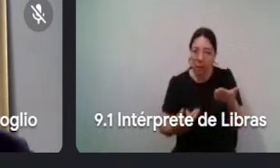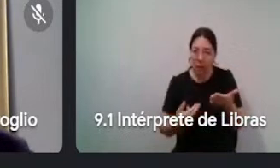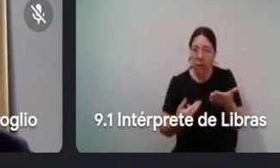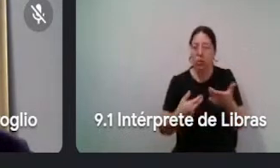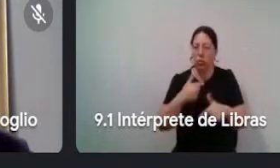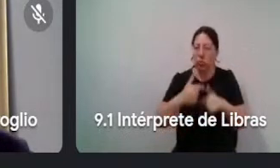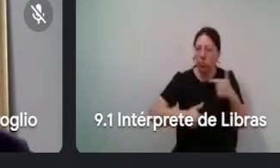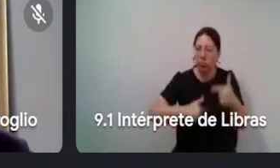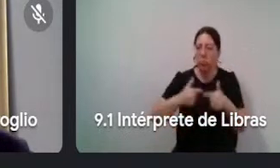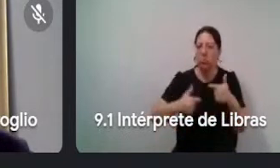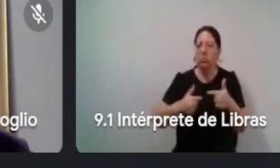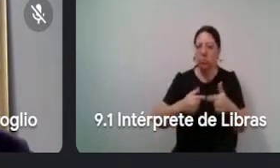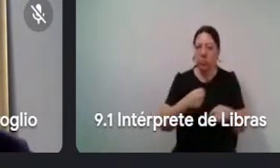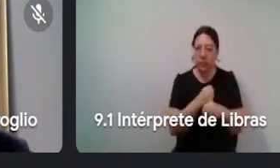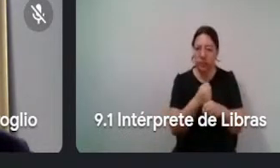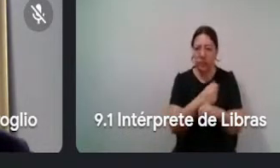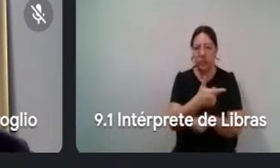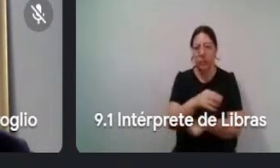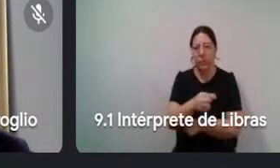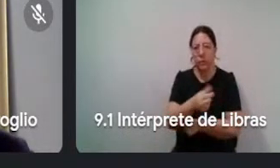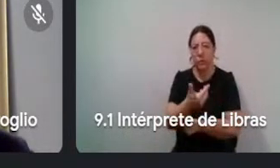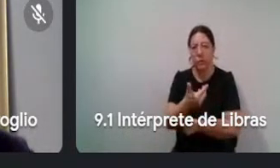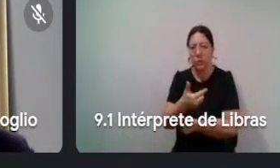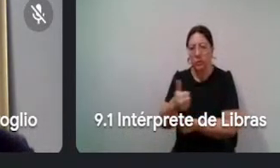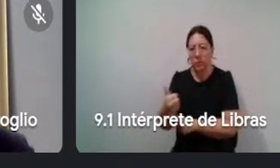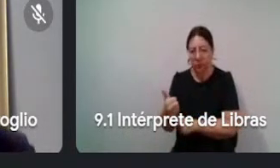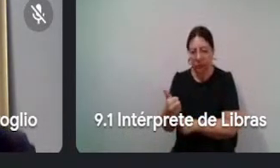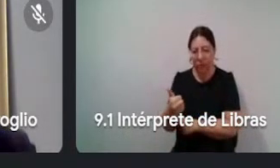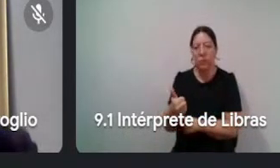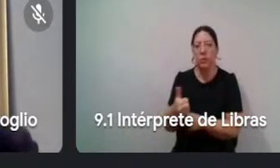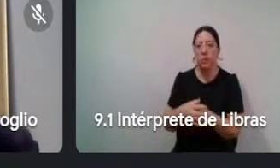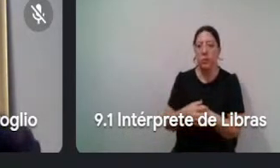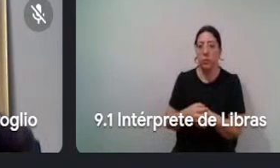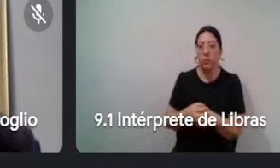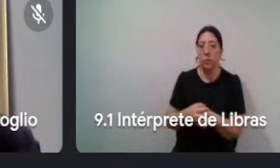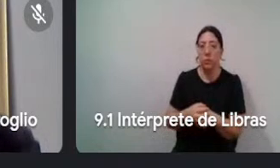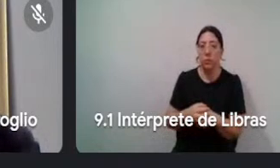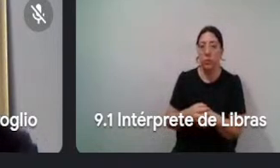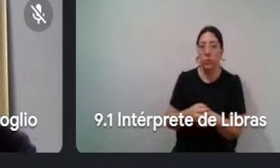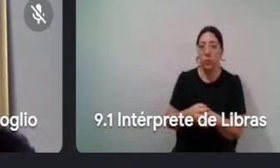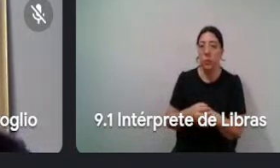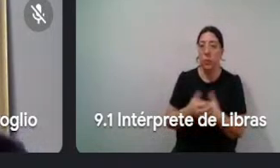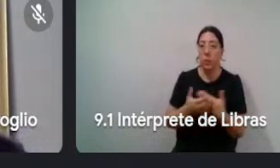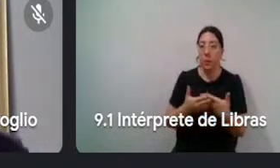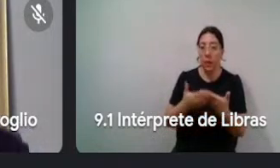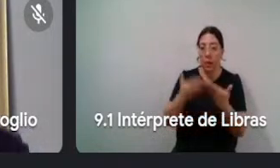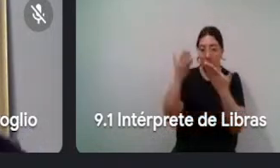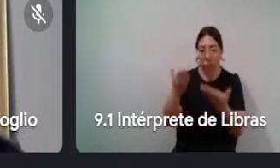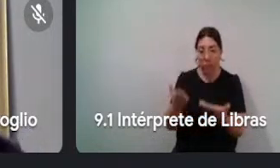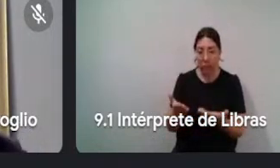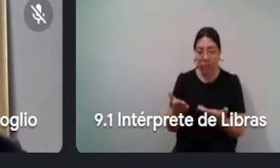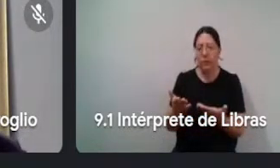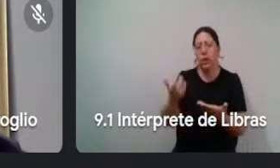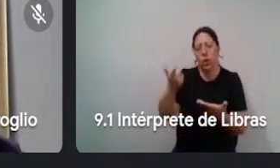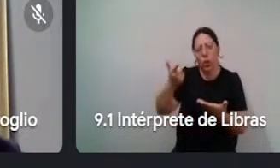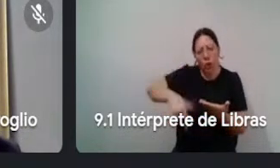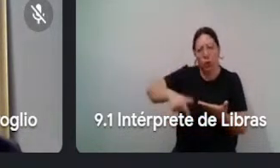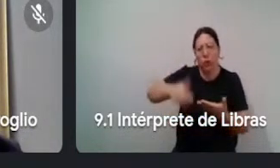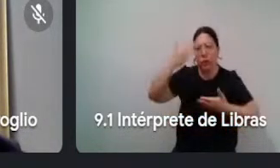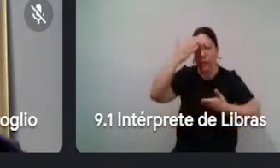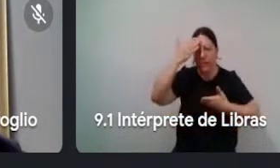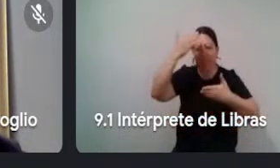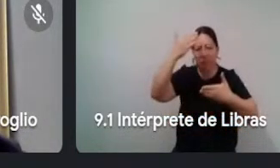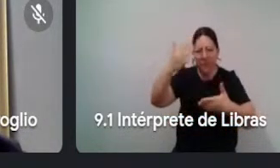ano de 2021. Para a ciência de Vossa Excelência, registrando mais uma vez meu agradecimento a todos.